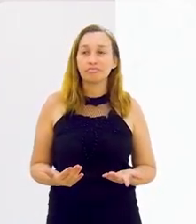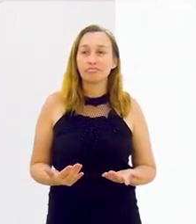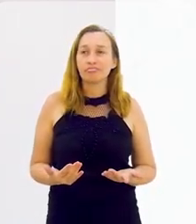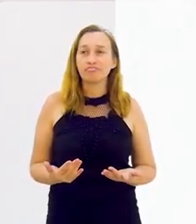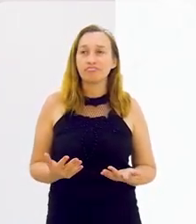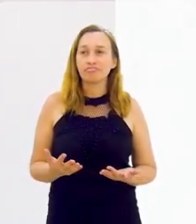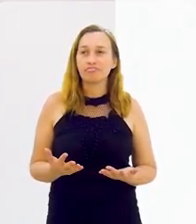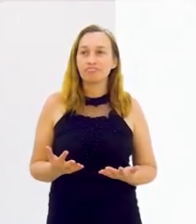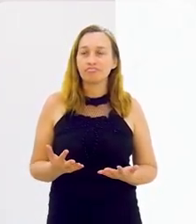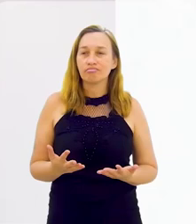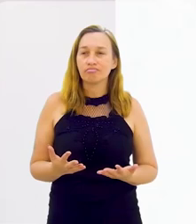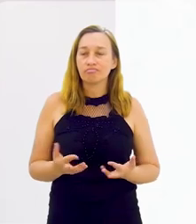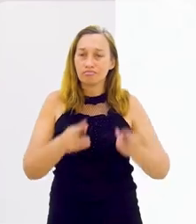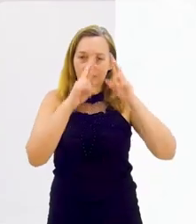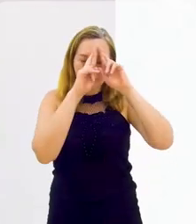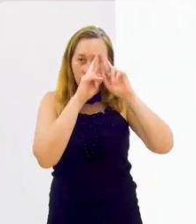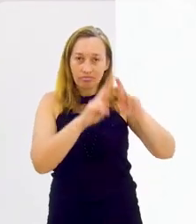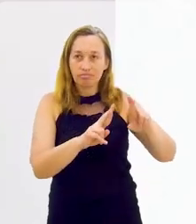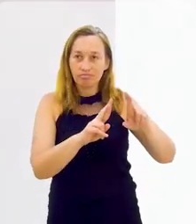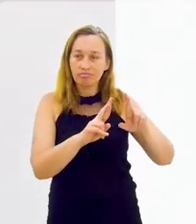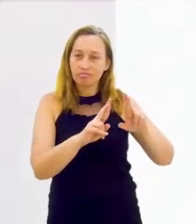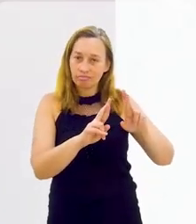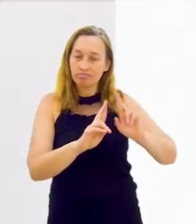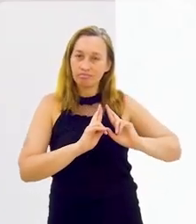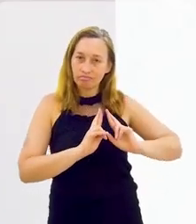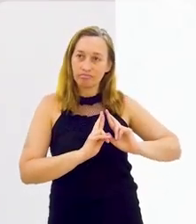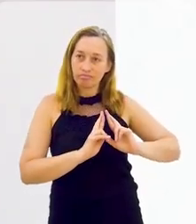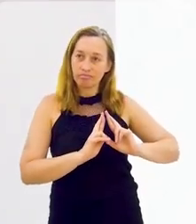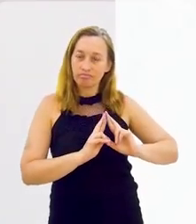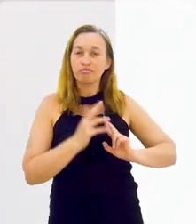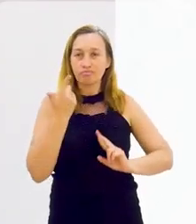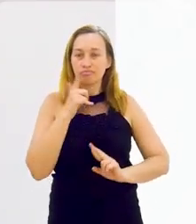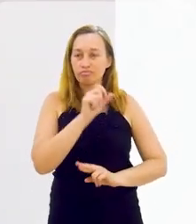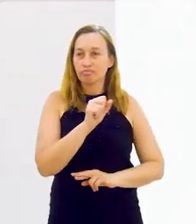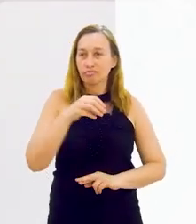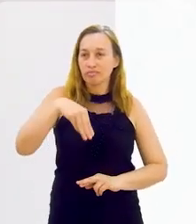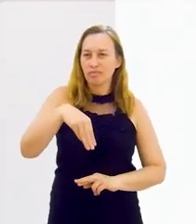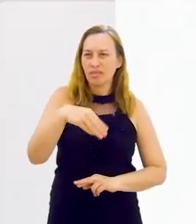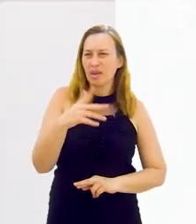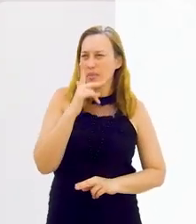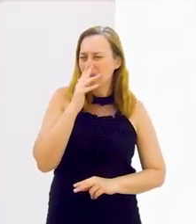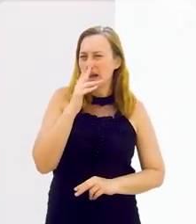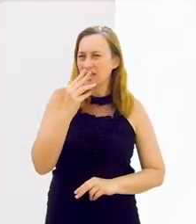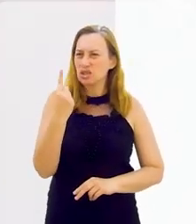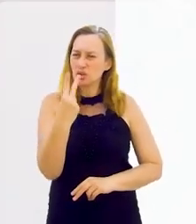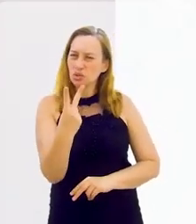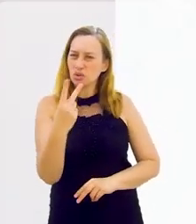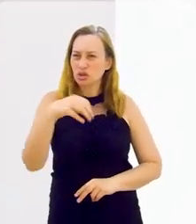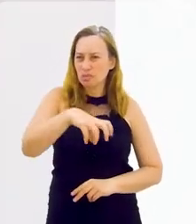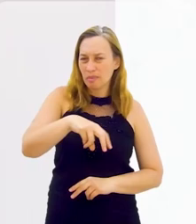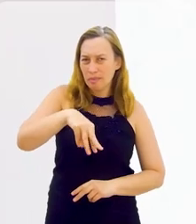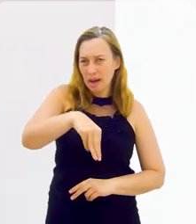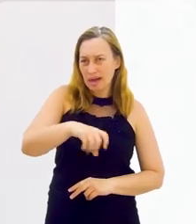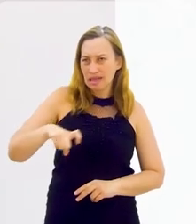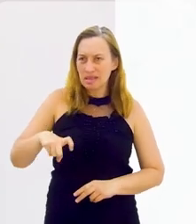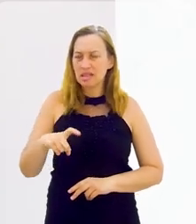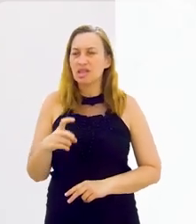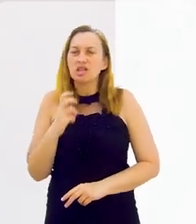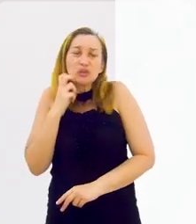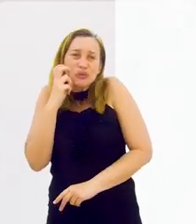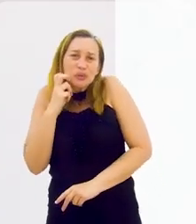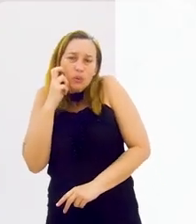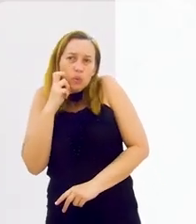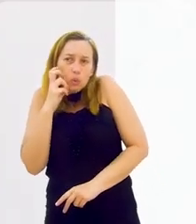é louco falar assim, né? Mas é onde eu consegui o respeito. É como se existissem dois Max, assim, aquele Max